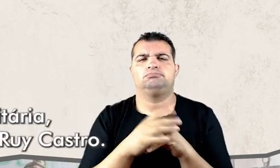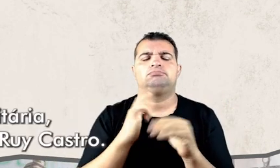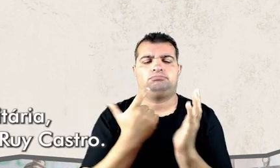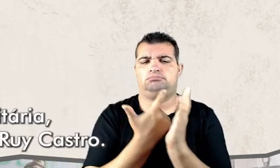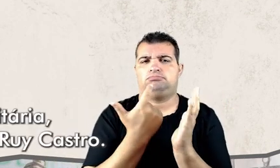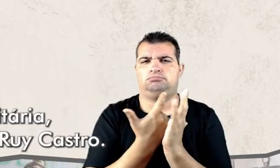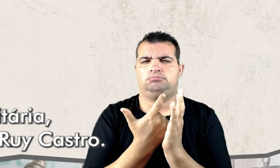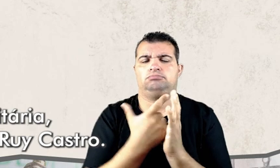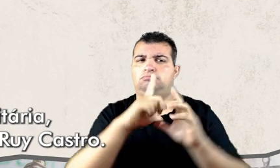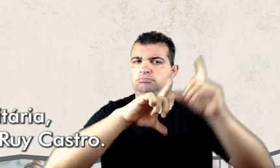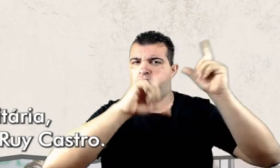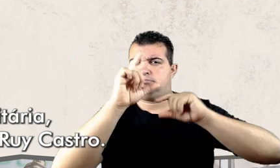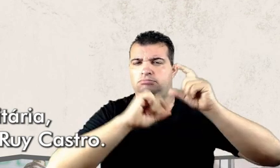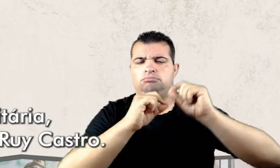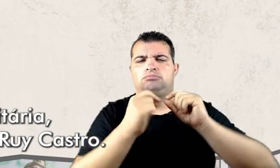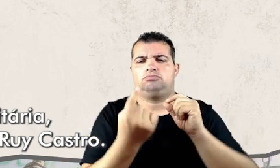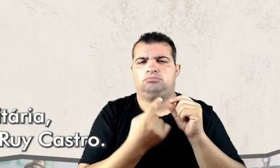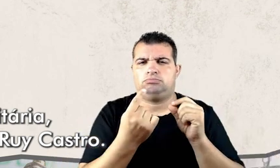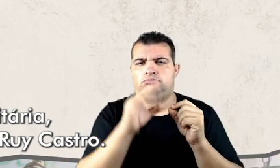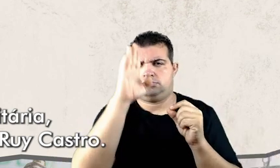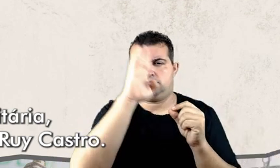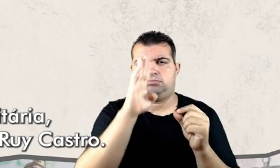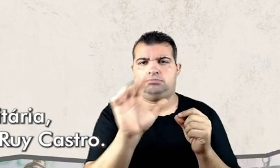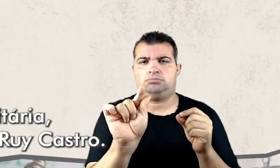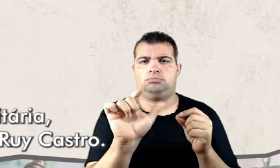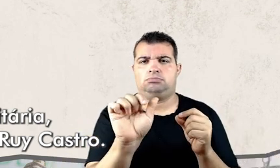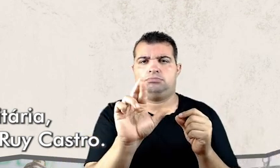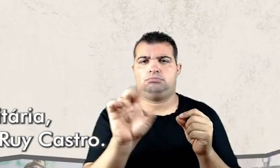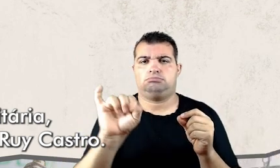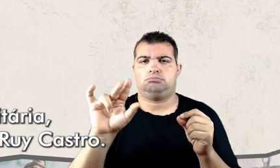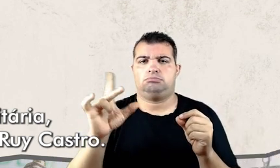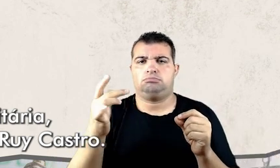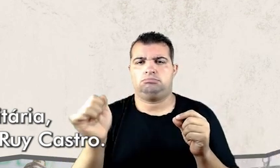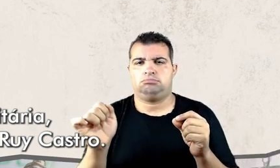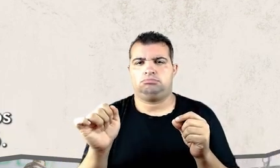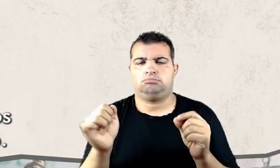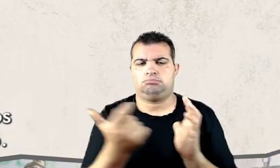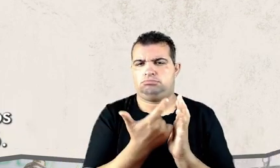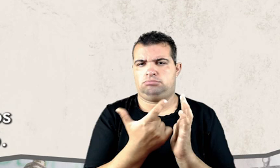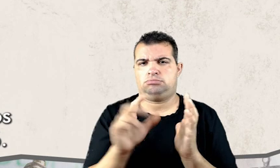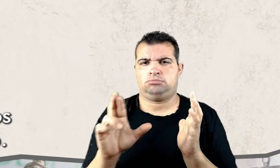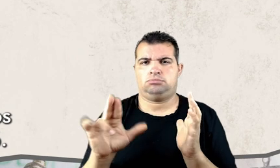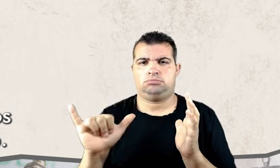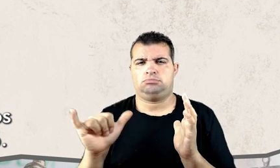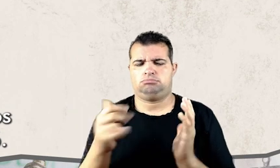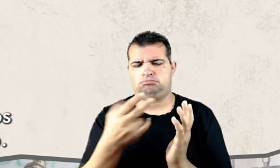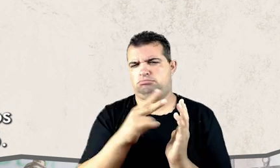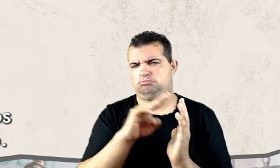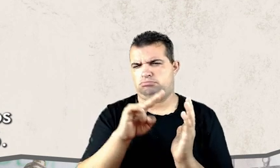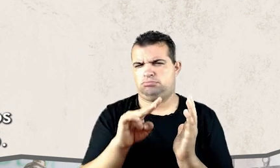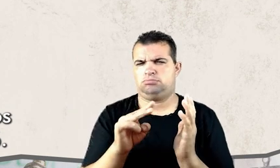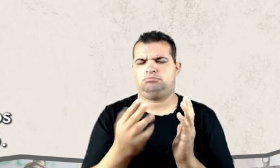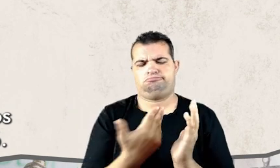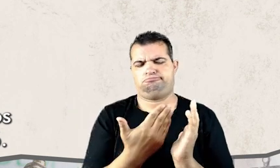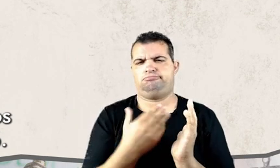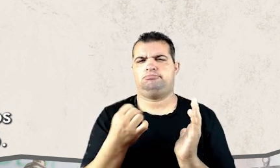O relato está no livro Estrela Solitária, um brasileiro chamado Garrincha, de Rui Castro. A gente vai ler alguns trechos aqui das